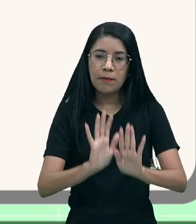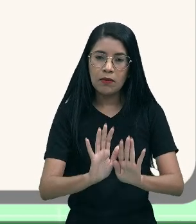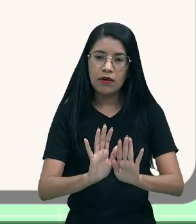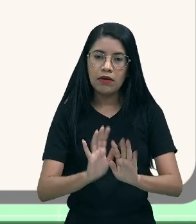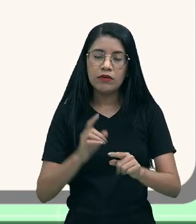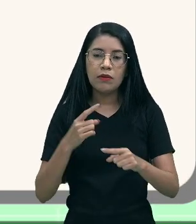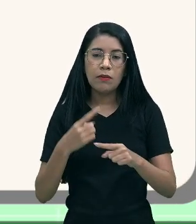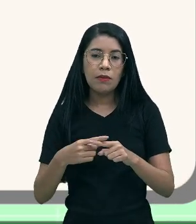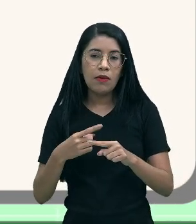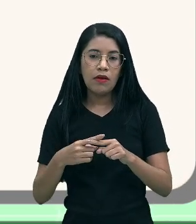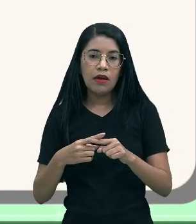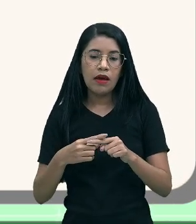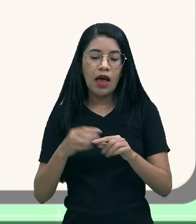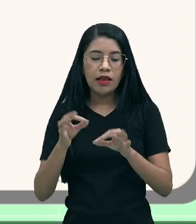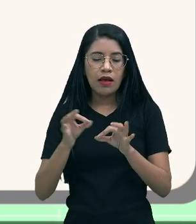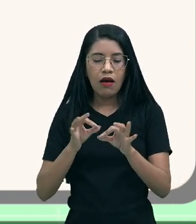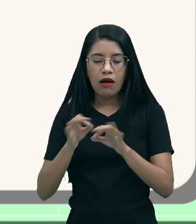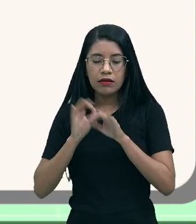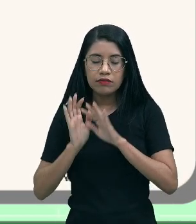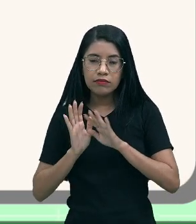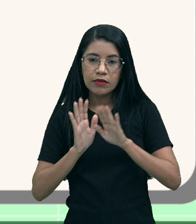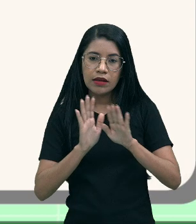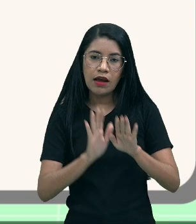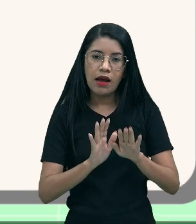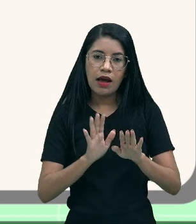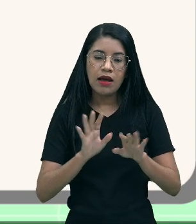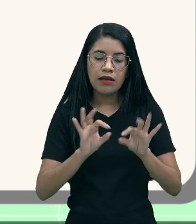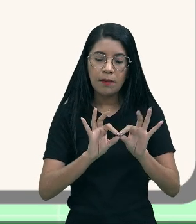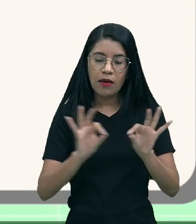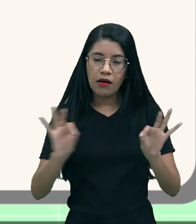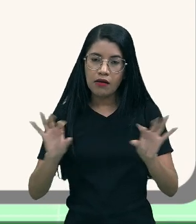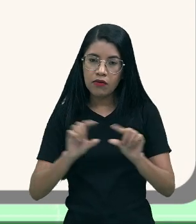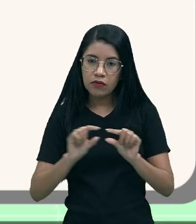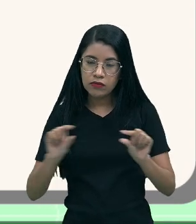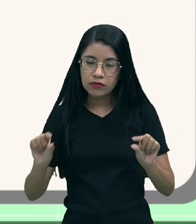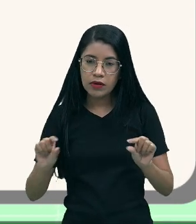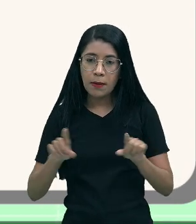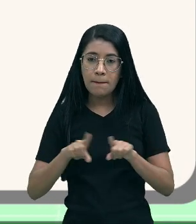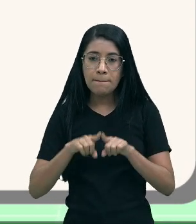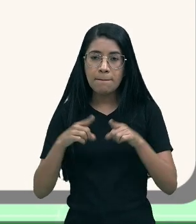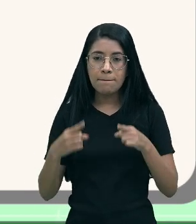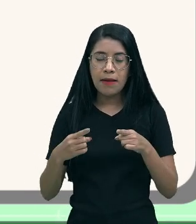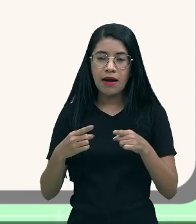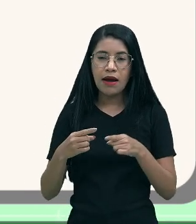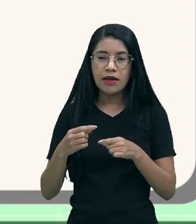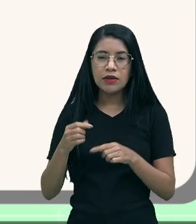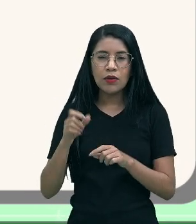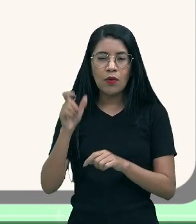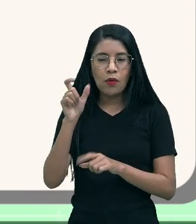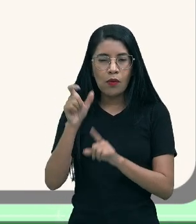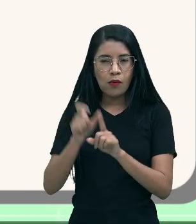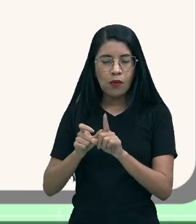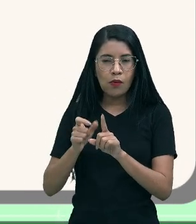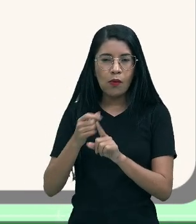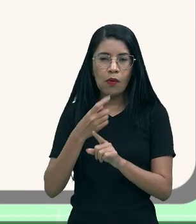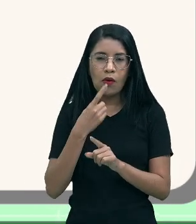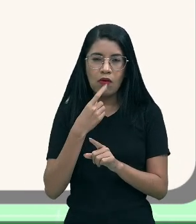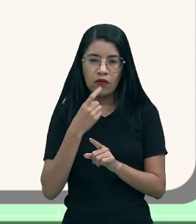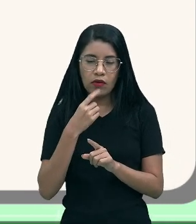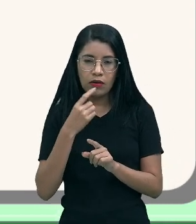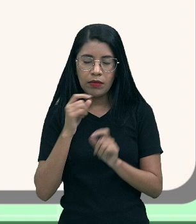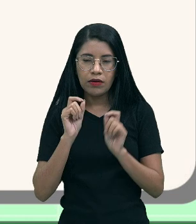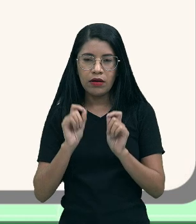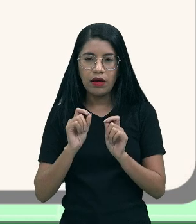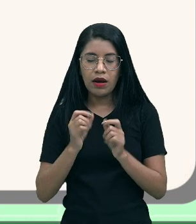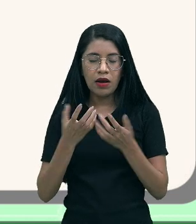ordenado de elétrons através do condutor. Só que a resistência, que é medida em ohm, esse carinha de vermelho aqui, ó, ele